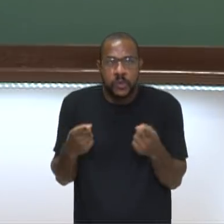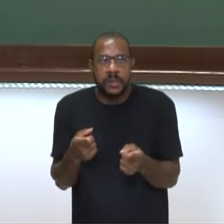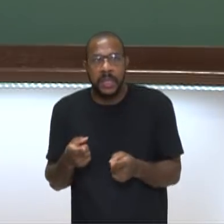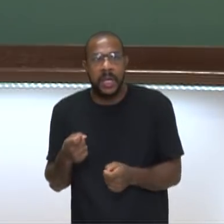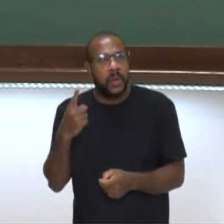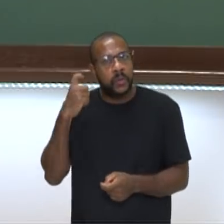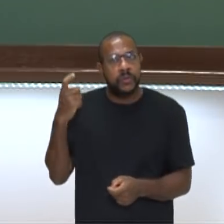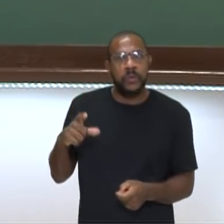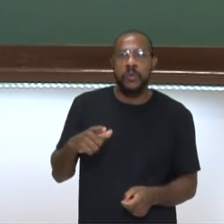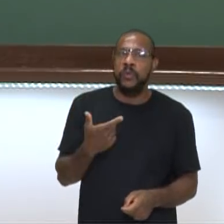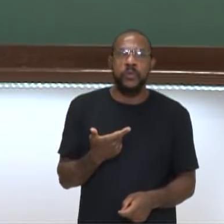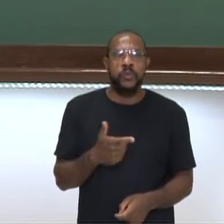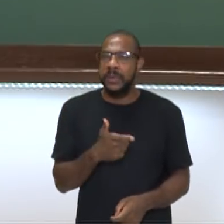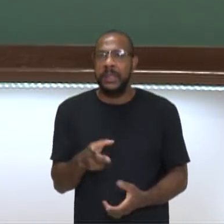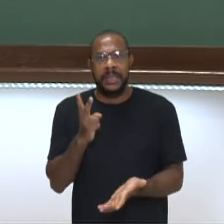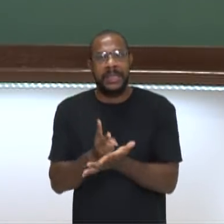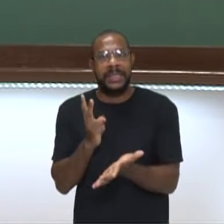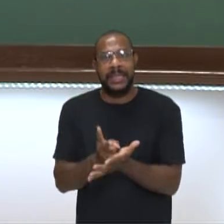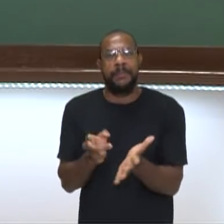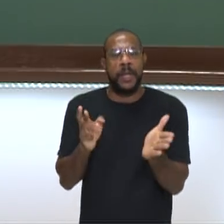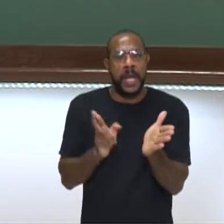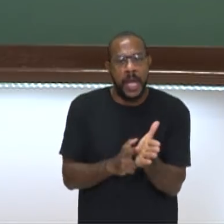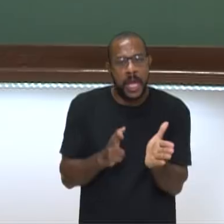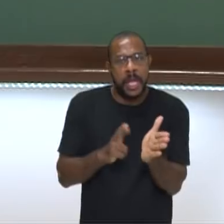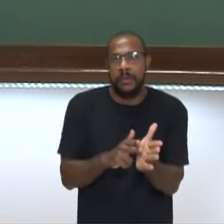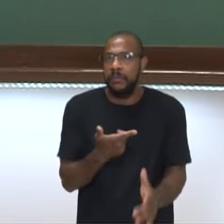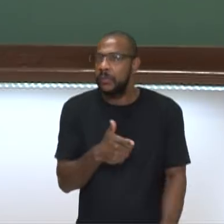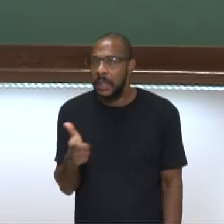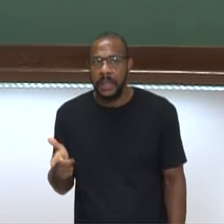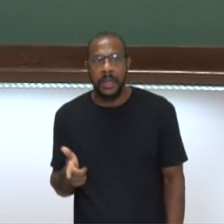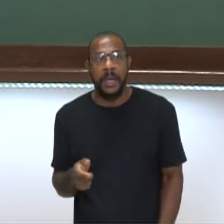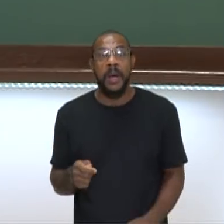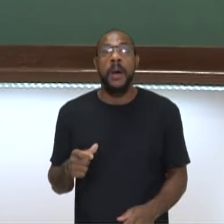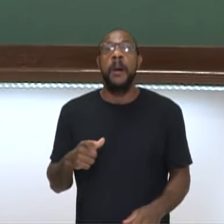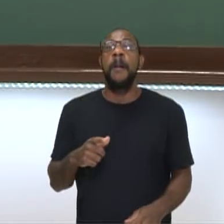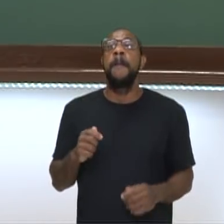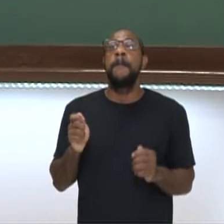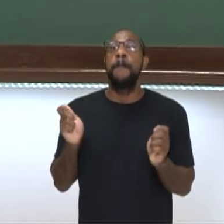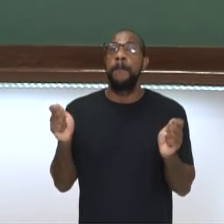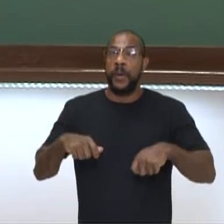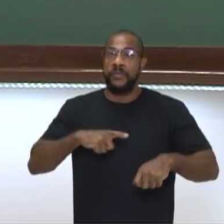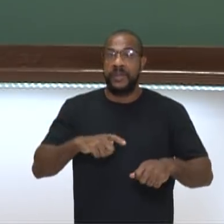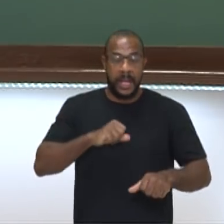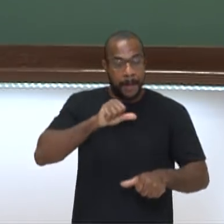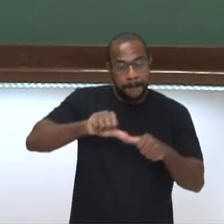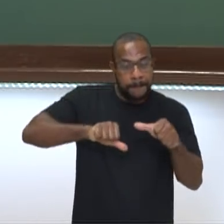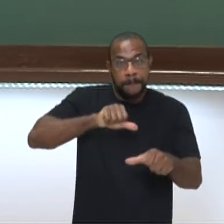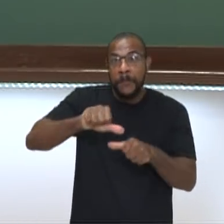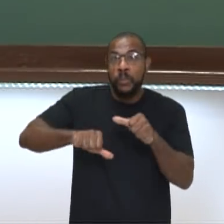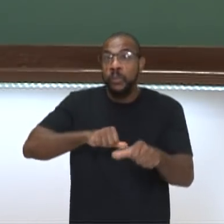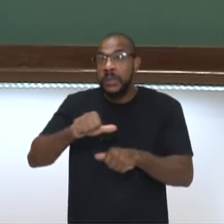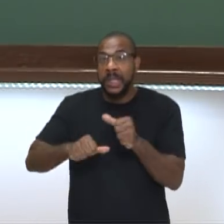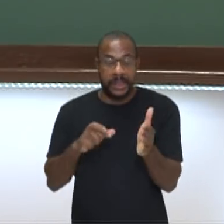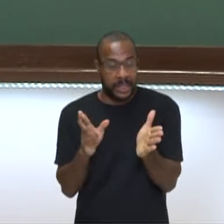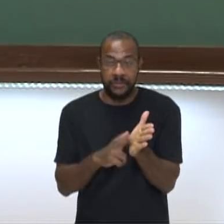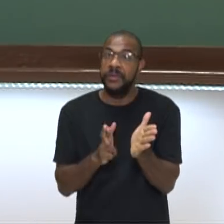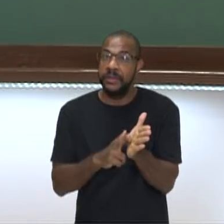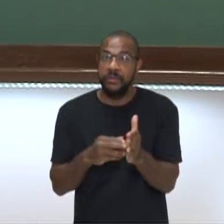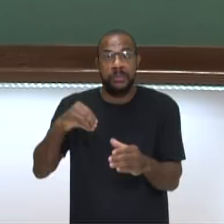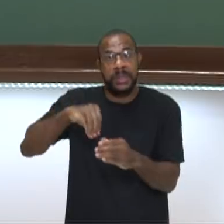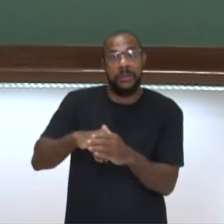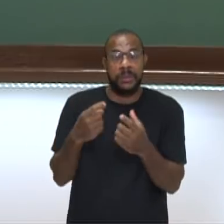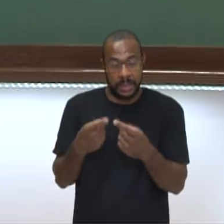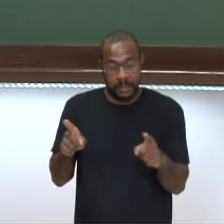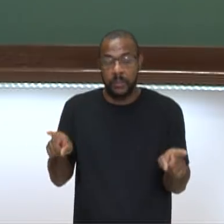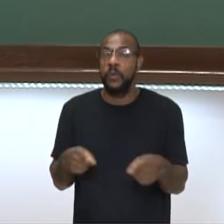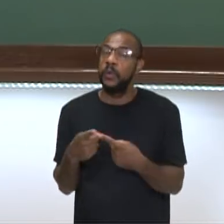não manterão sempre o mesmo ritmo. Eu posso ter oscilações de ritmo dentro da música e isso vai causar o